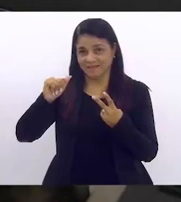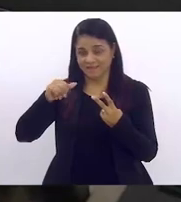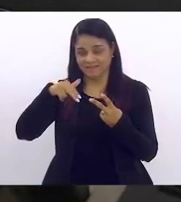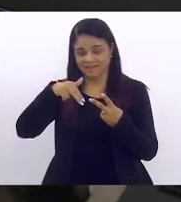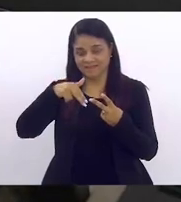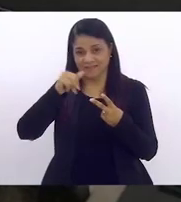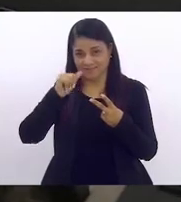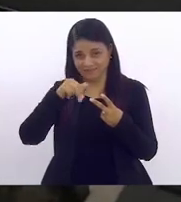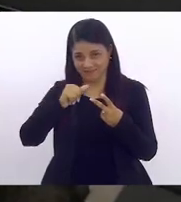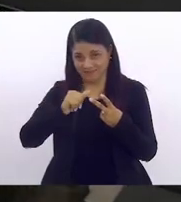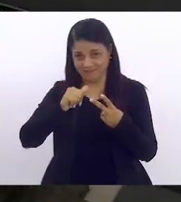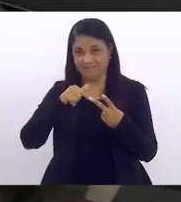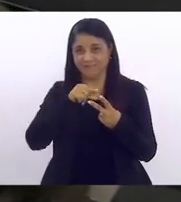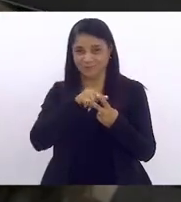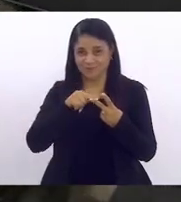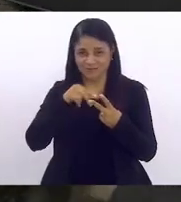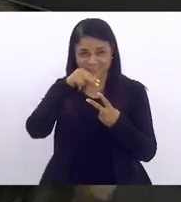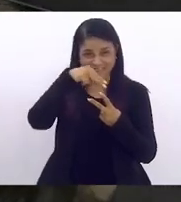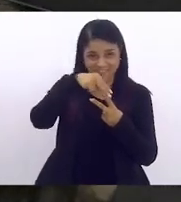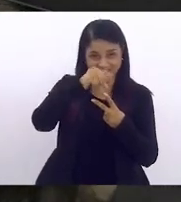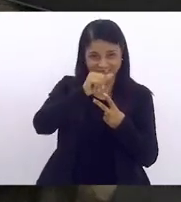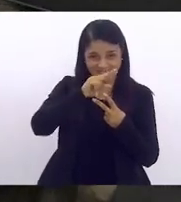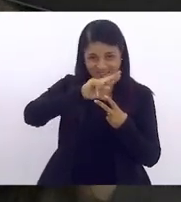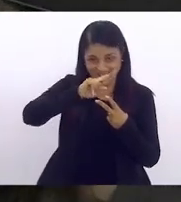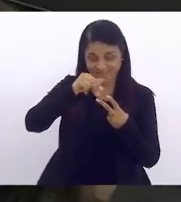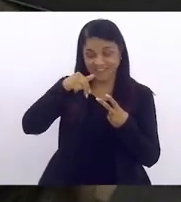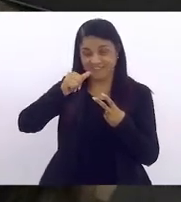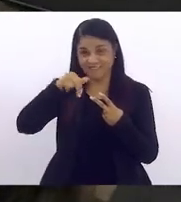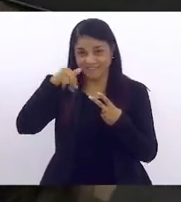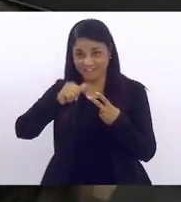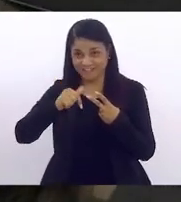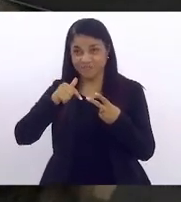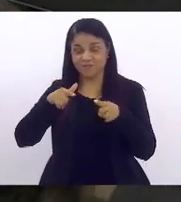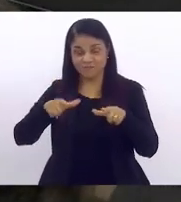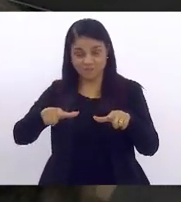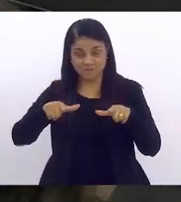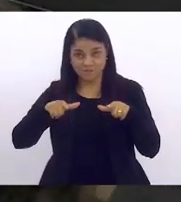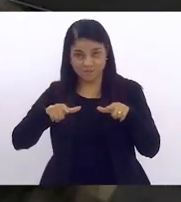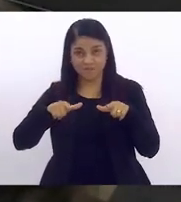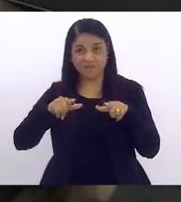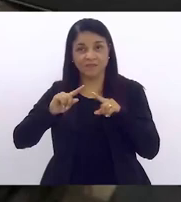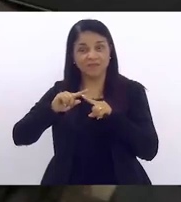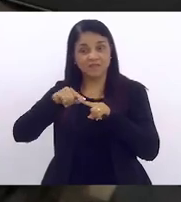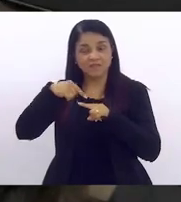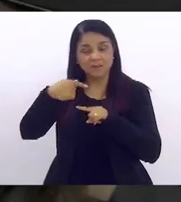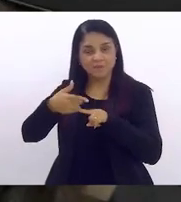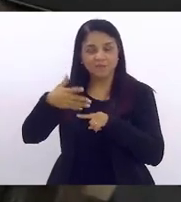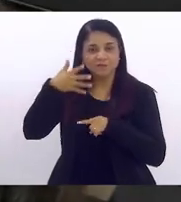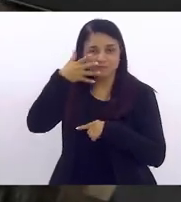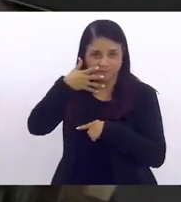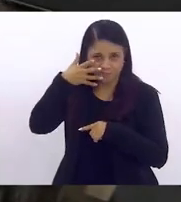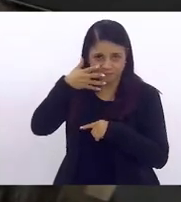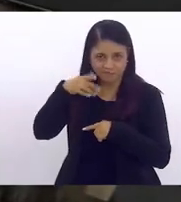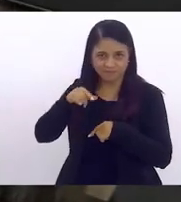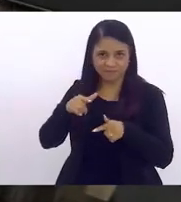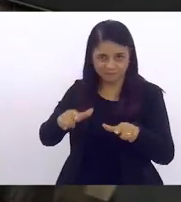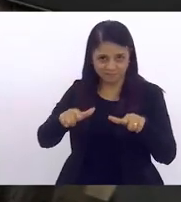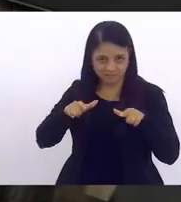verdade, como... as pessoas que vão receber o diploma, elas vão fazer o uso da palavra depois. Então, chefe,